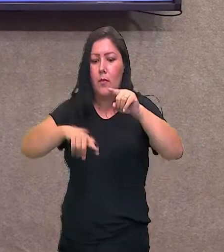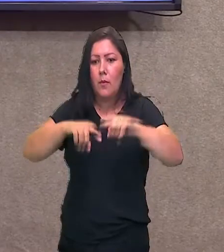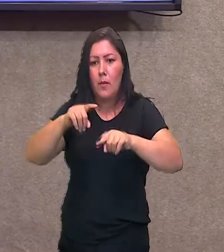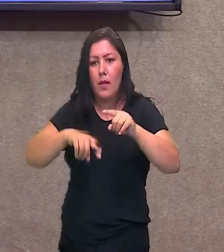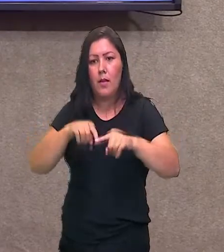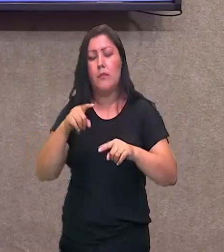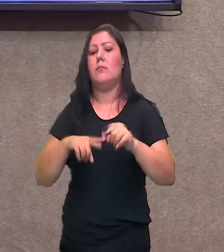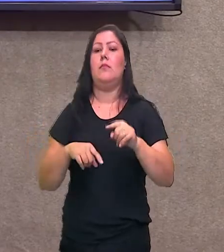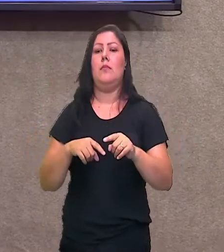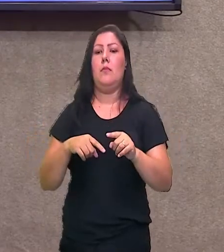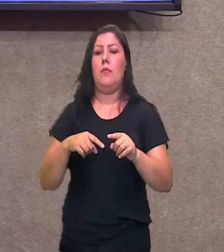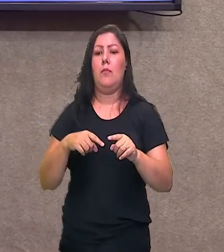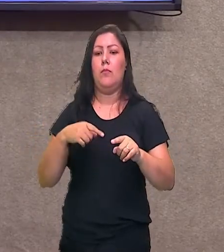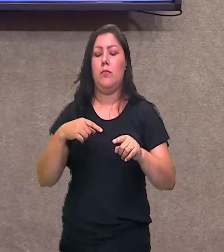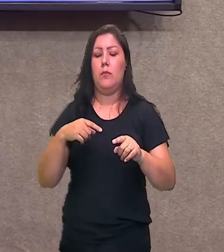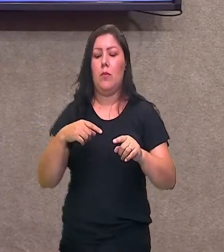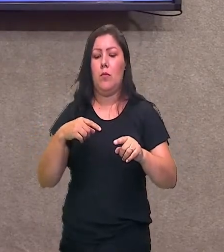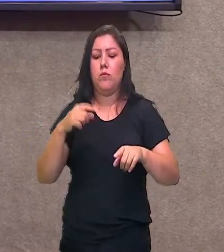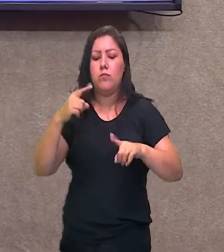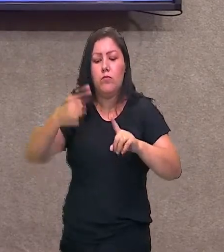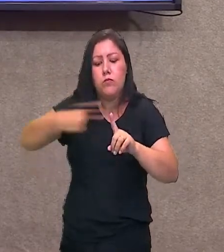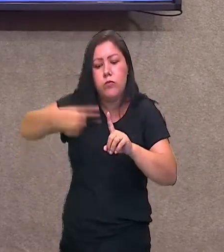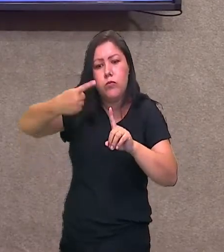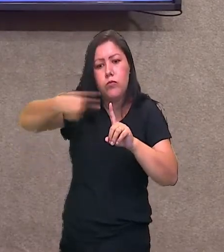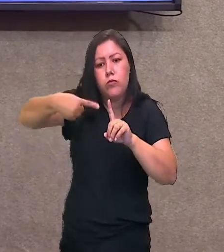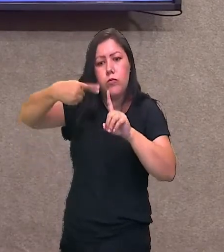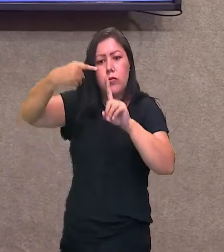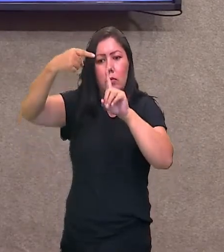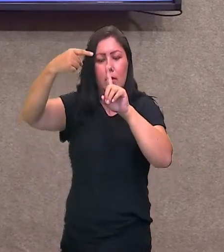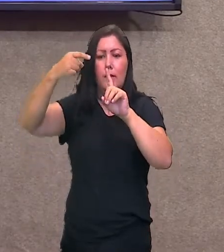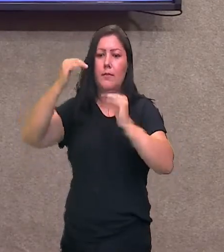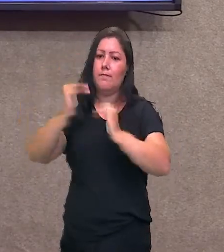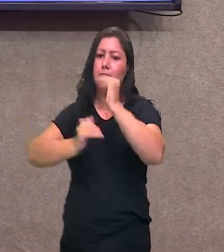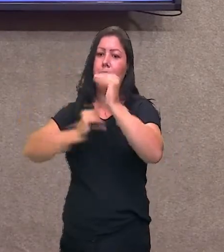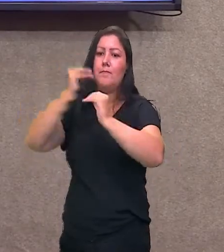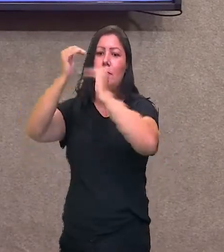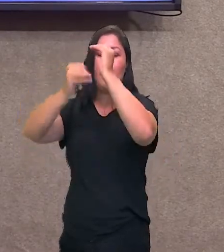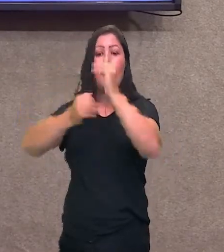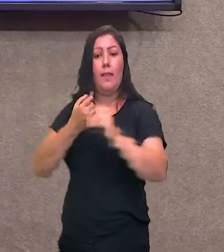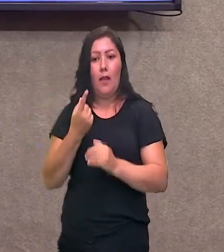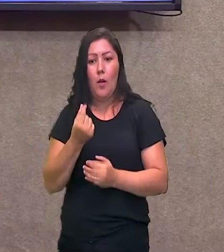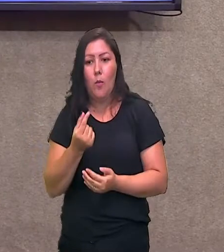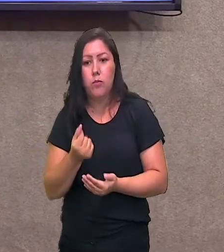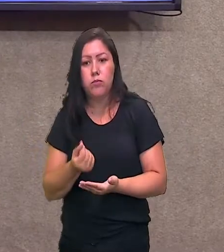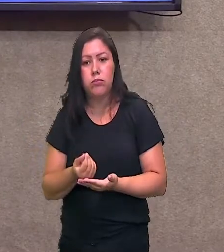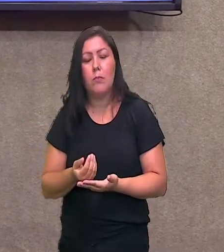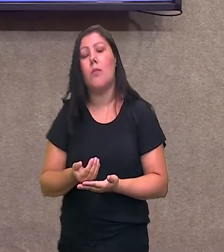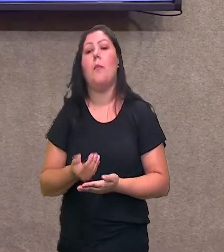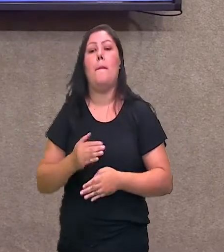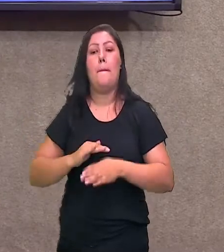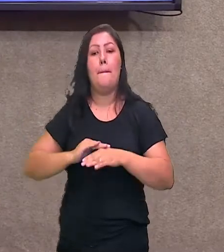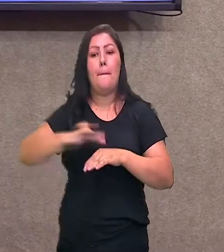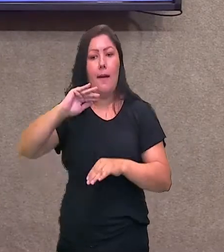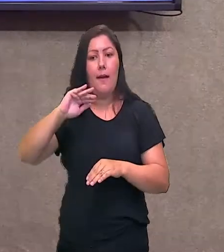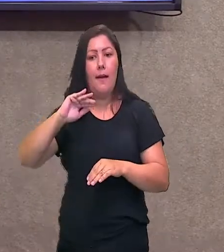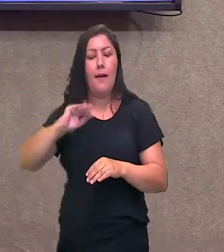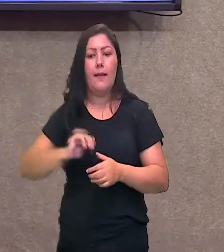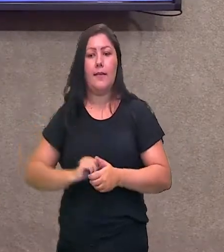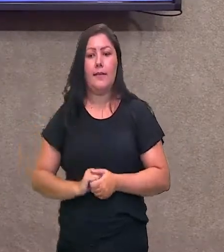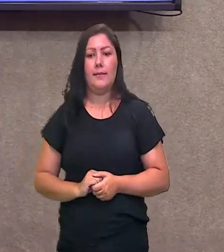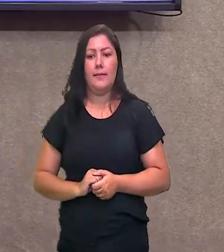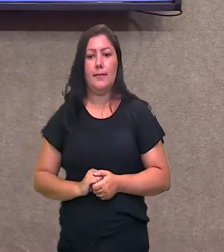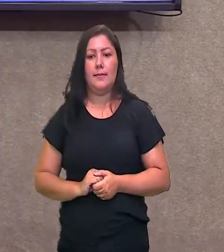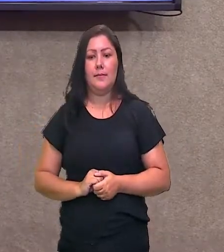da produção fez gerar mais lucros e